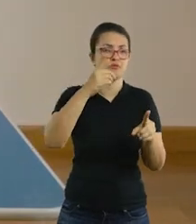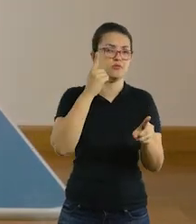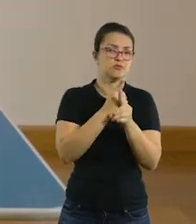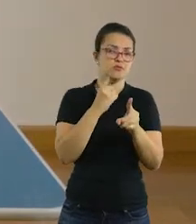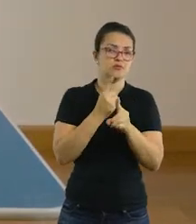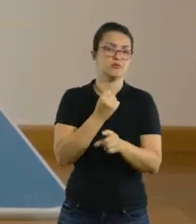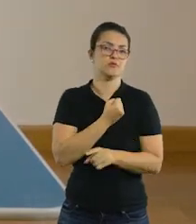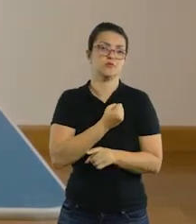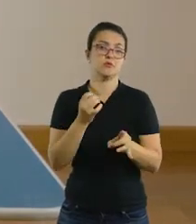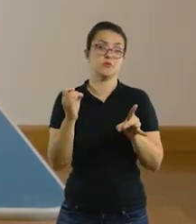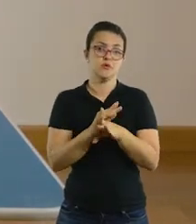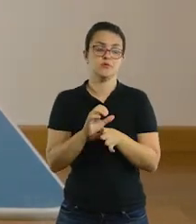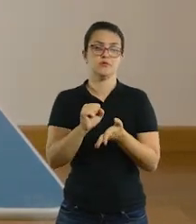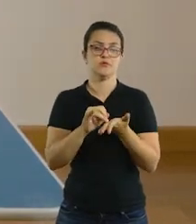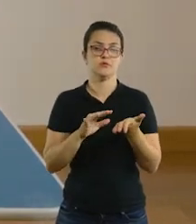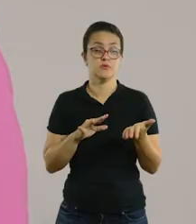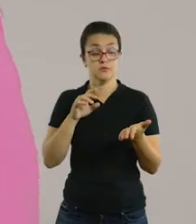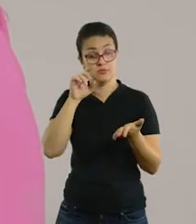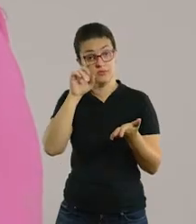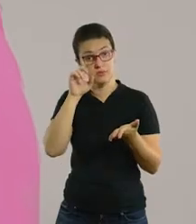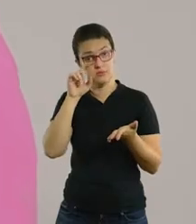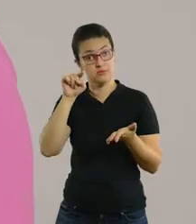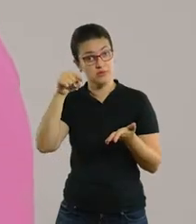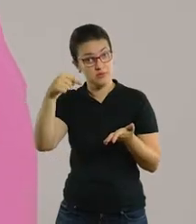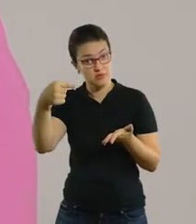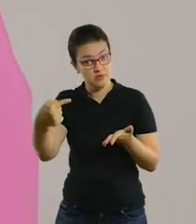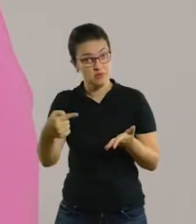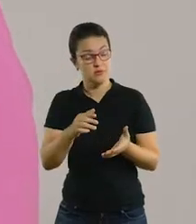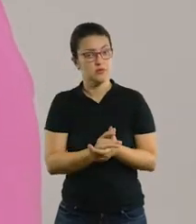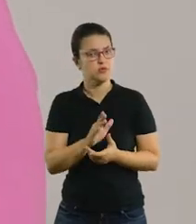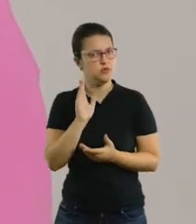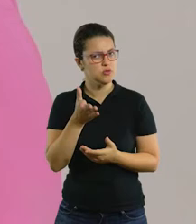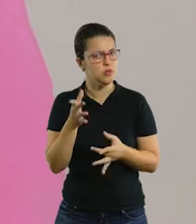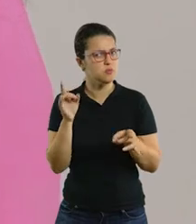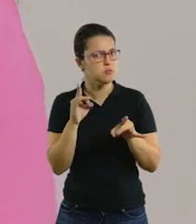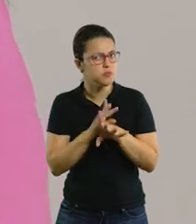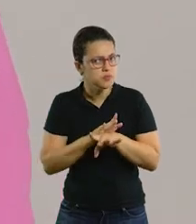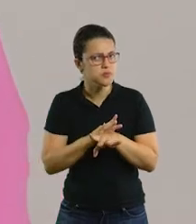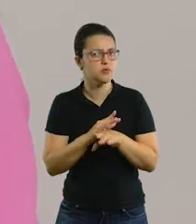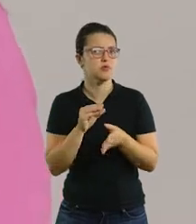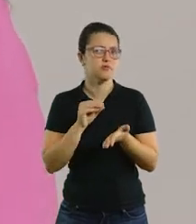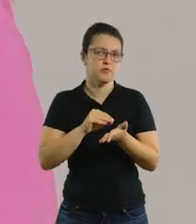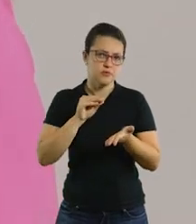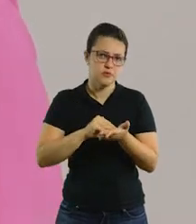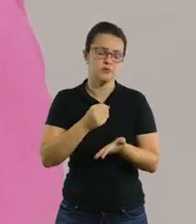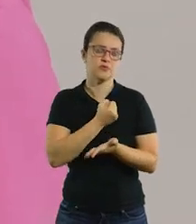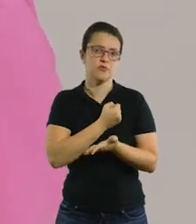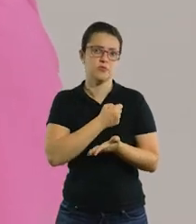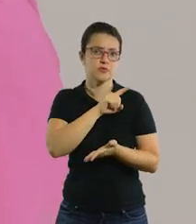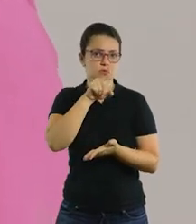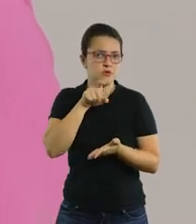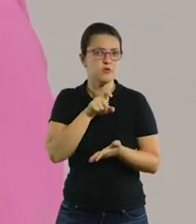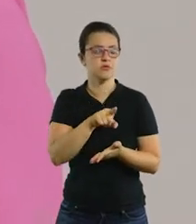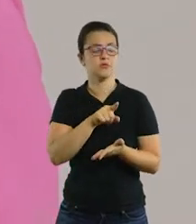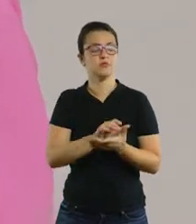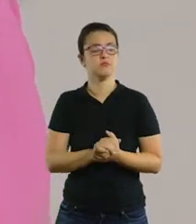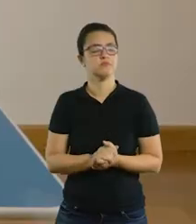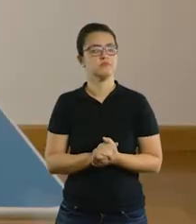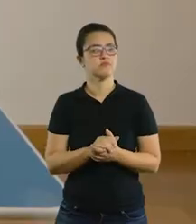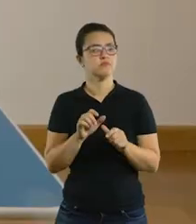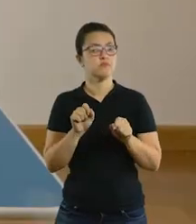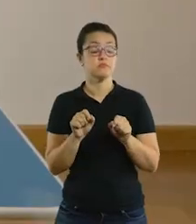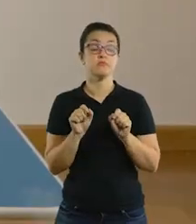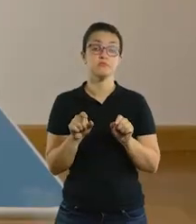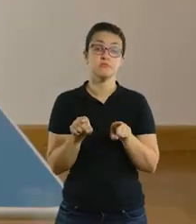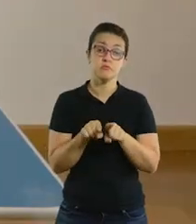descobriram o número e terminaram a atividade. Depois que a criança já preencheu os números que faltavam, né, nas interrogações, você